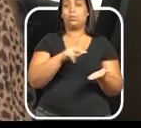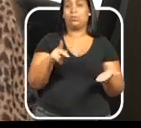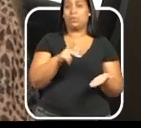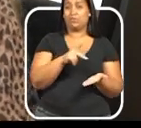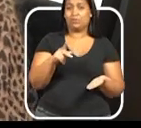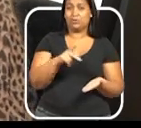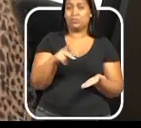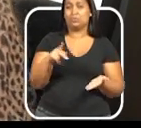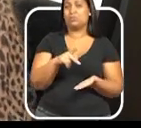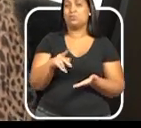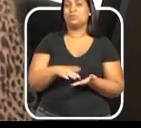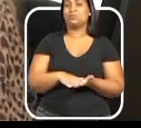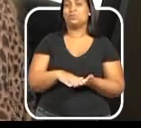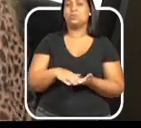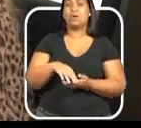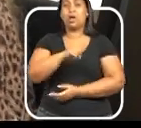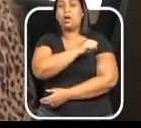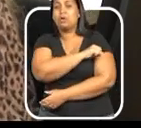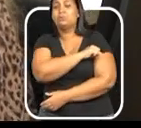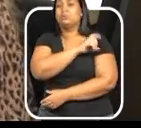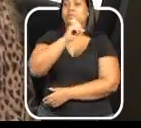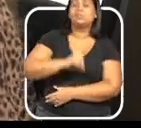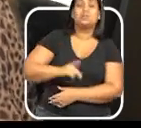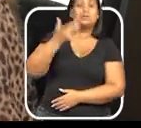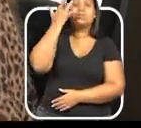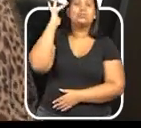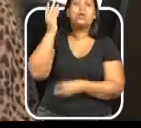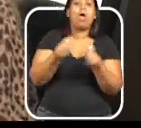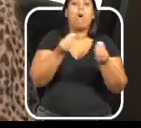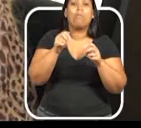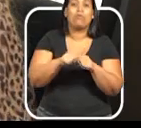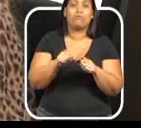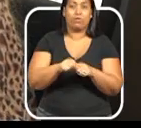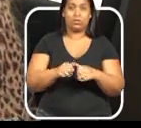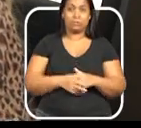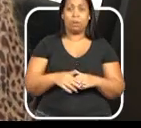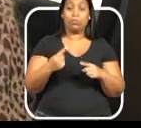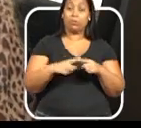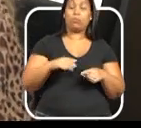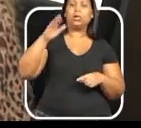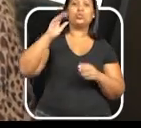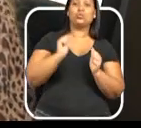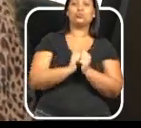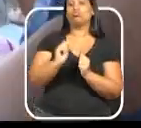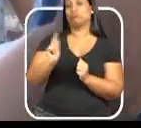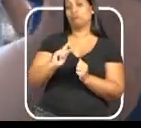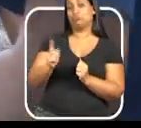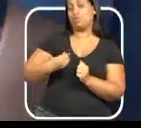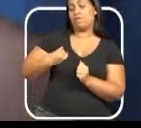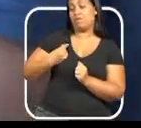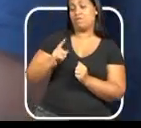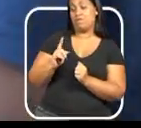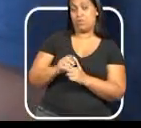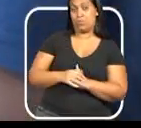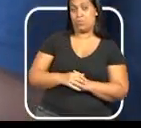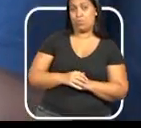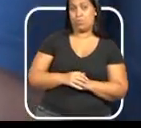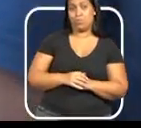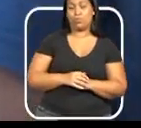de alunos com deficiência, eu não sei como agir. Não sabe como agir porque você não cresceu junto, você não conviveu.